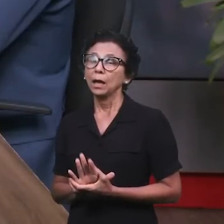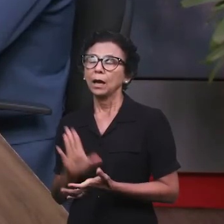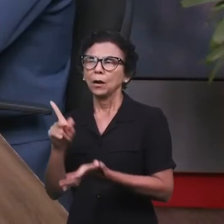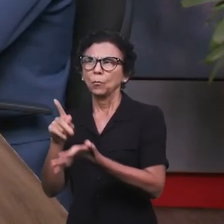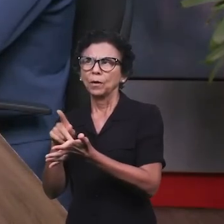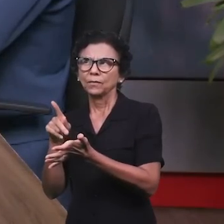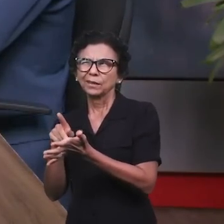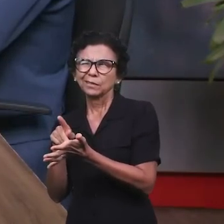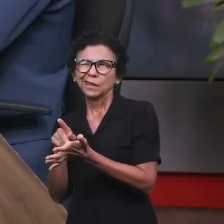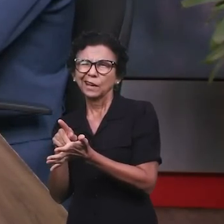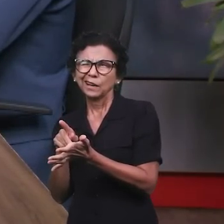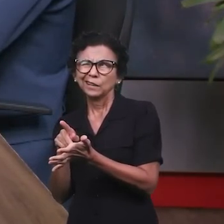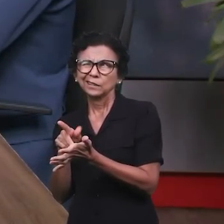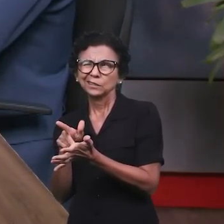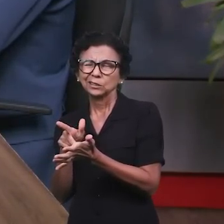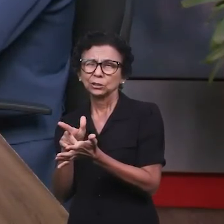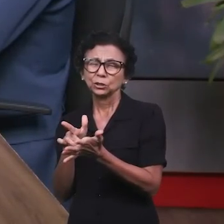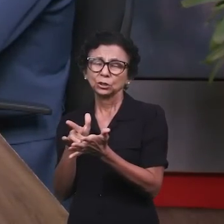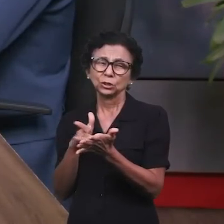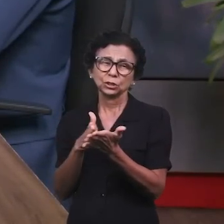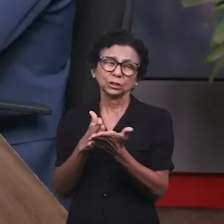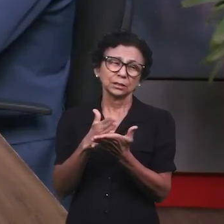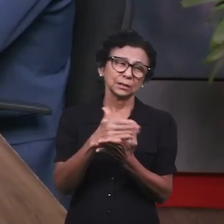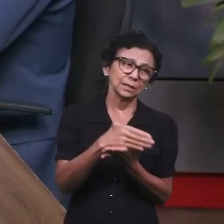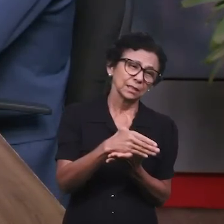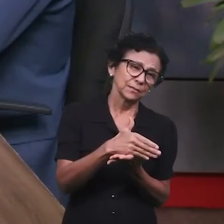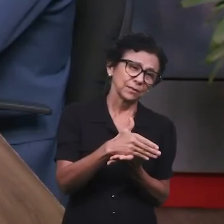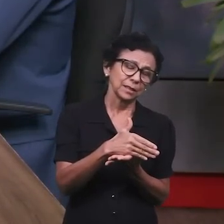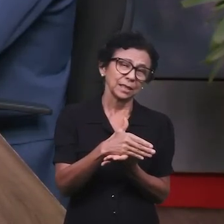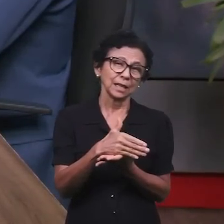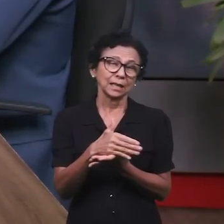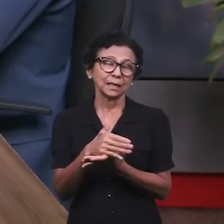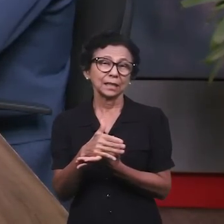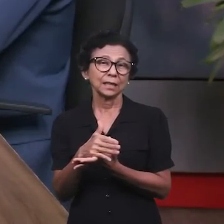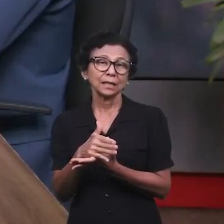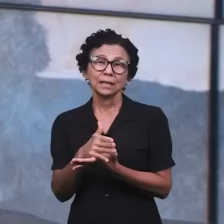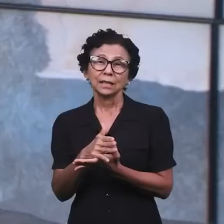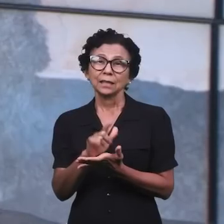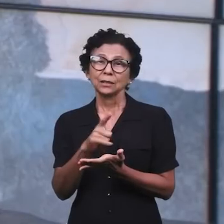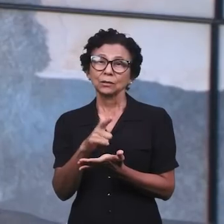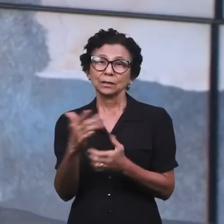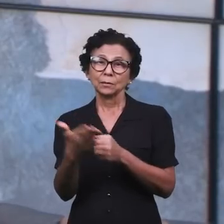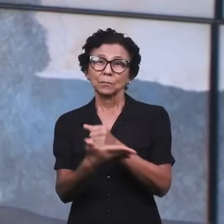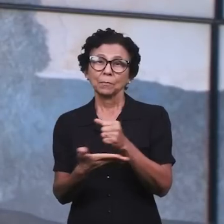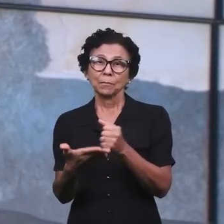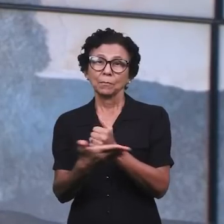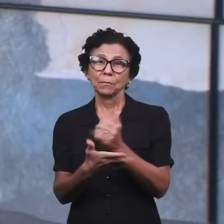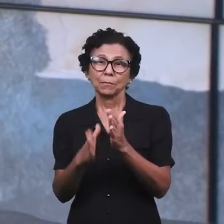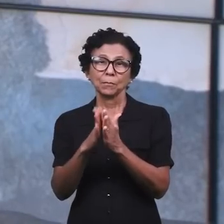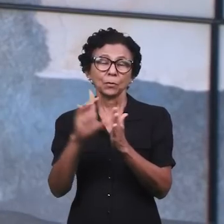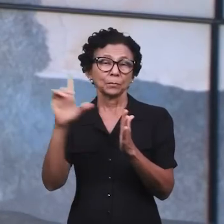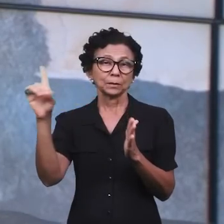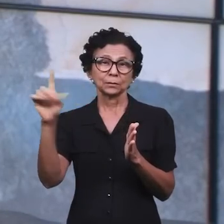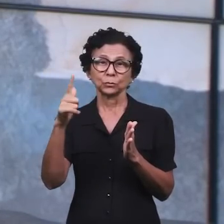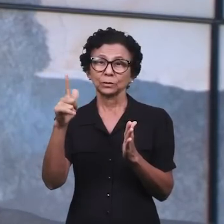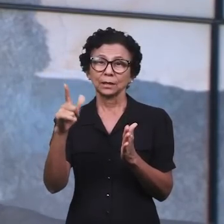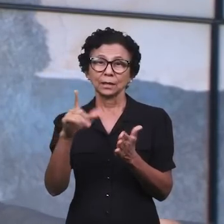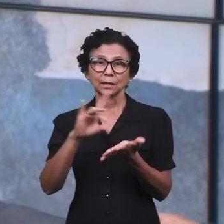um ensino que não tem base na Bíblia, que não tem fundamento na palavra do